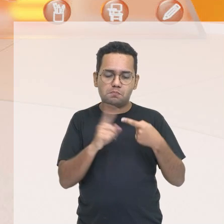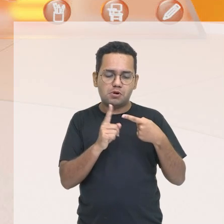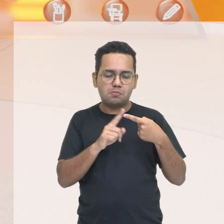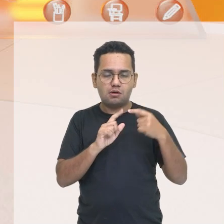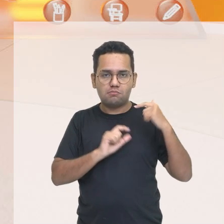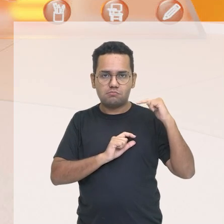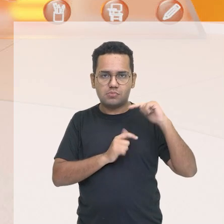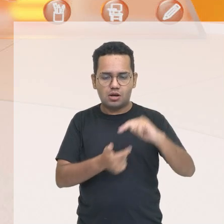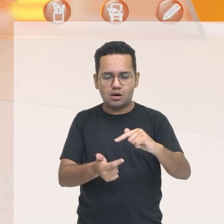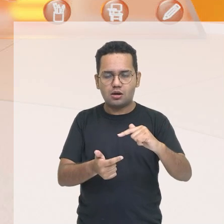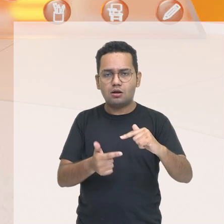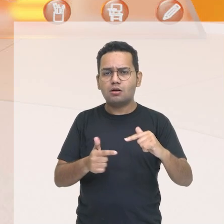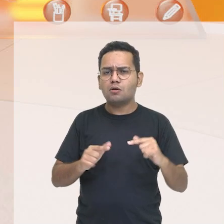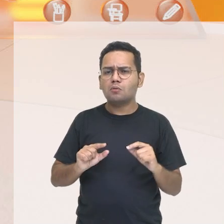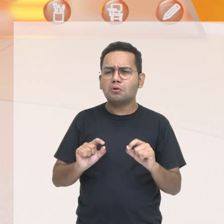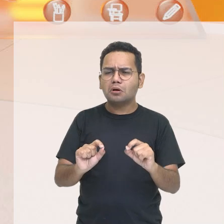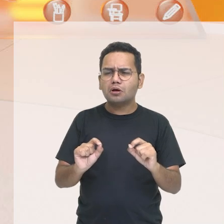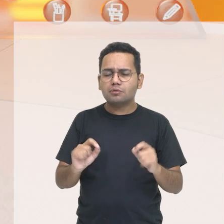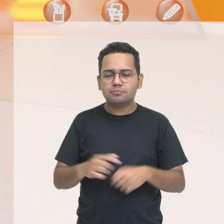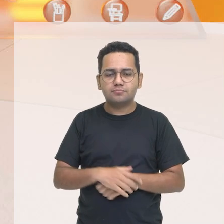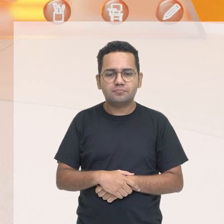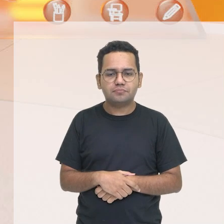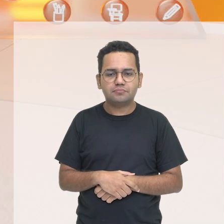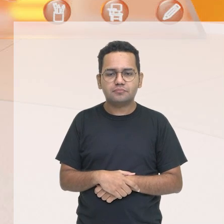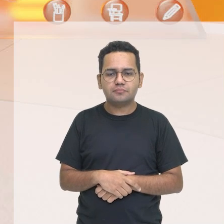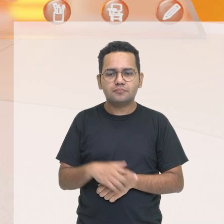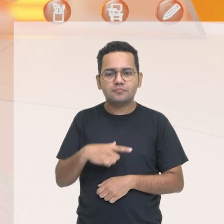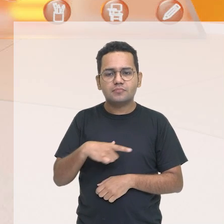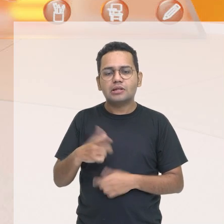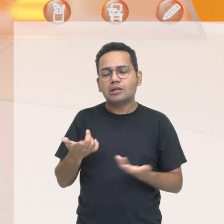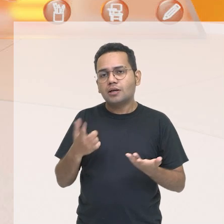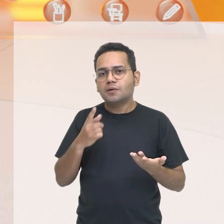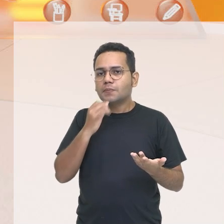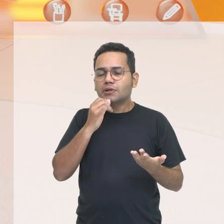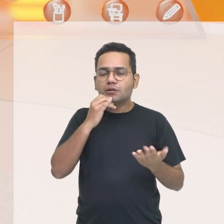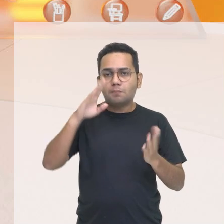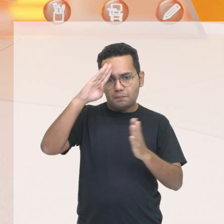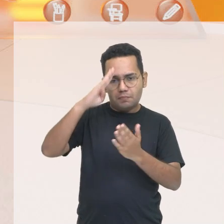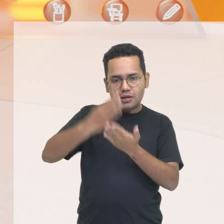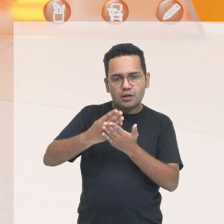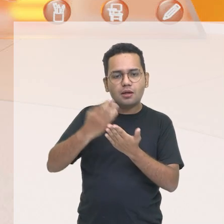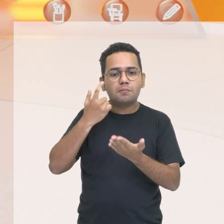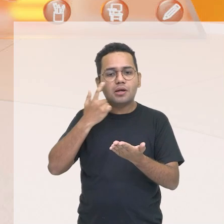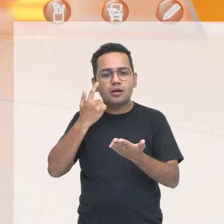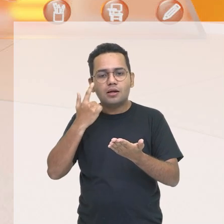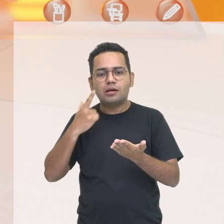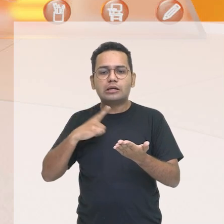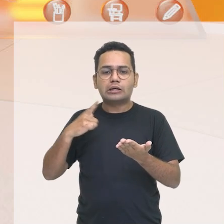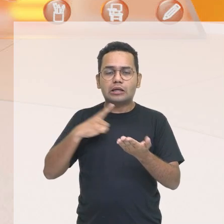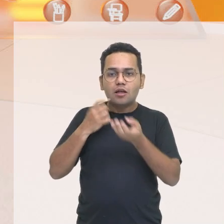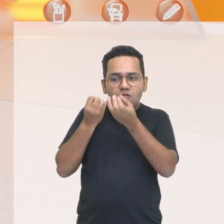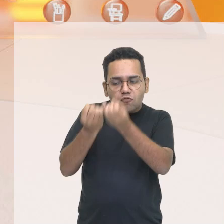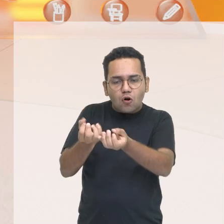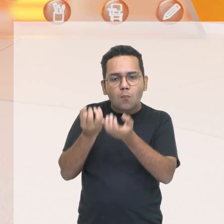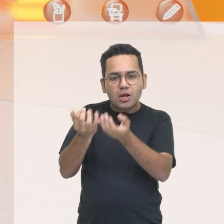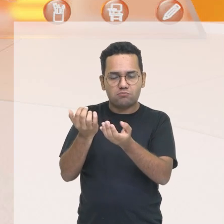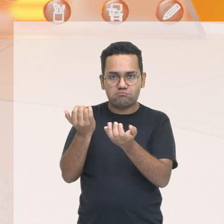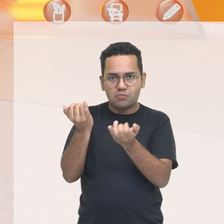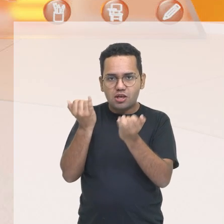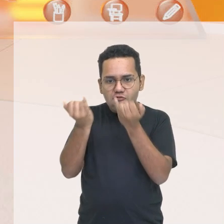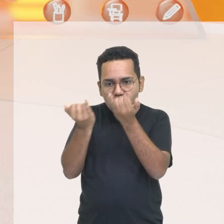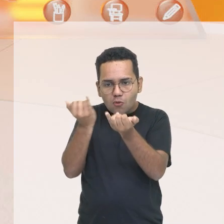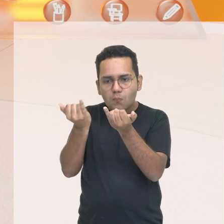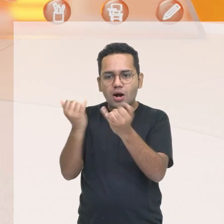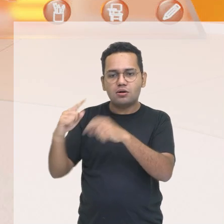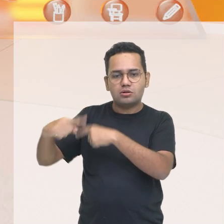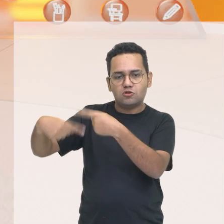que consiste na crença em instituições e regras transmitidas de geração em geração,